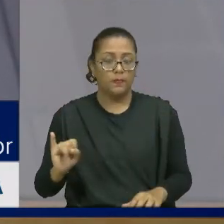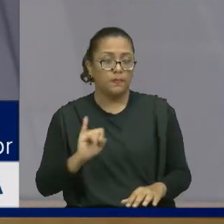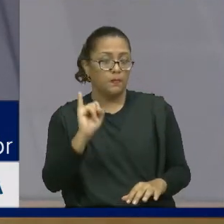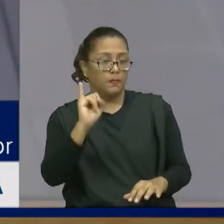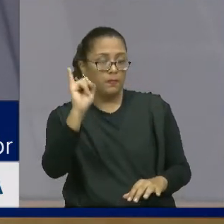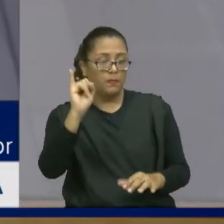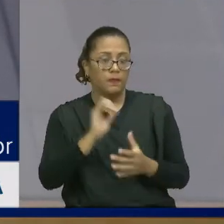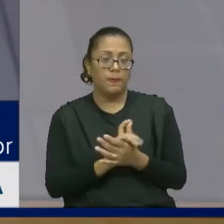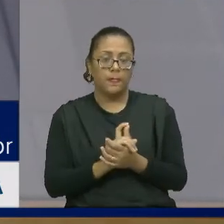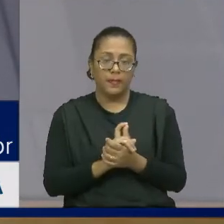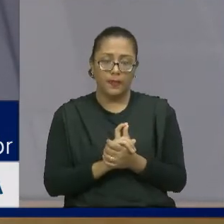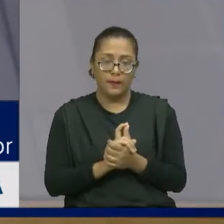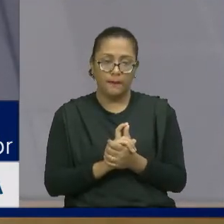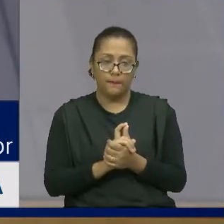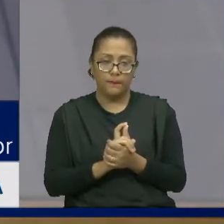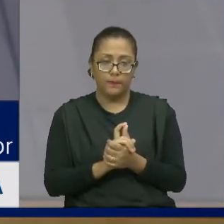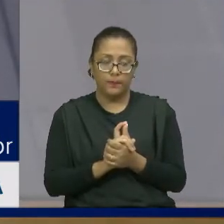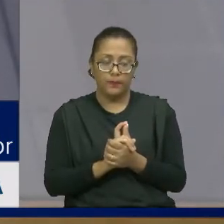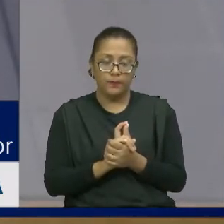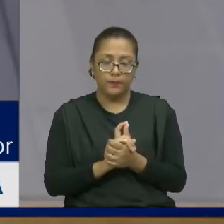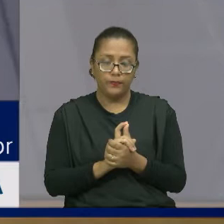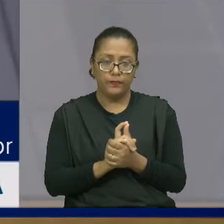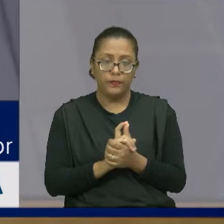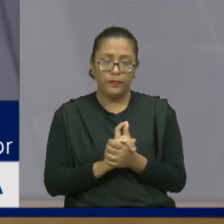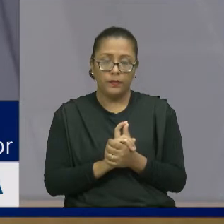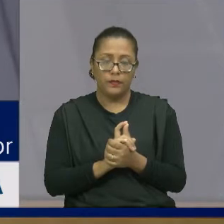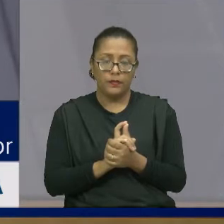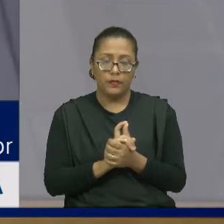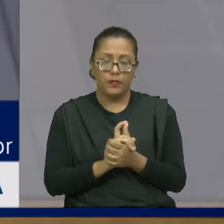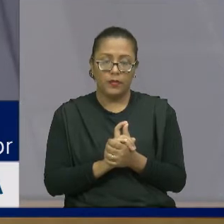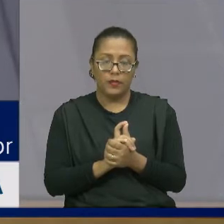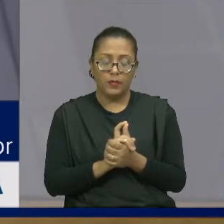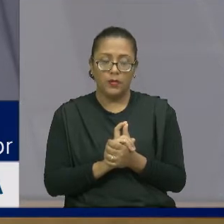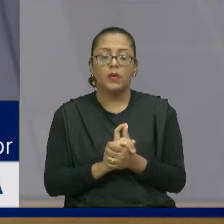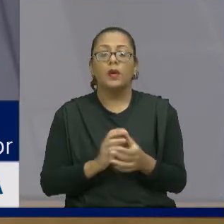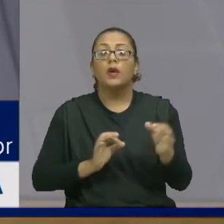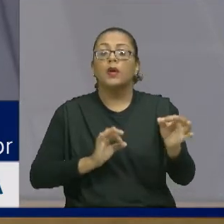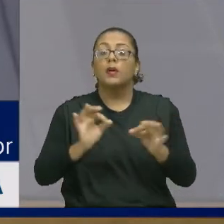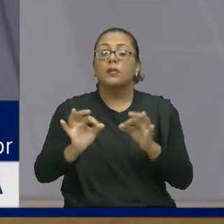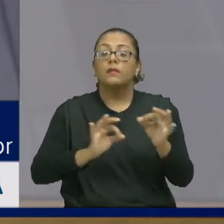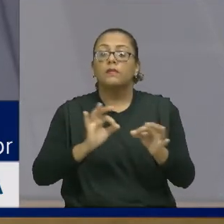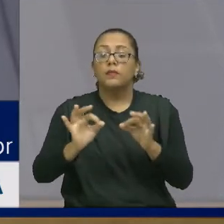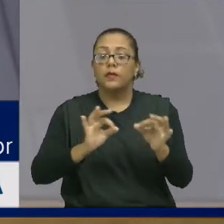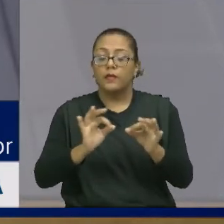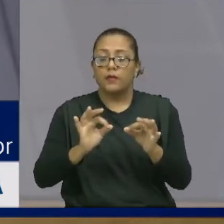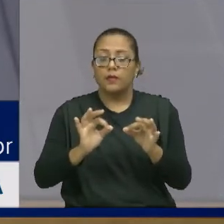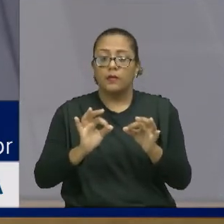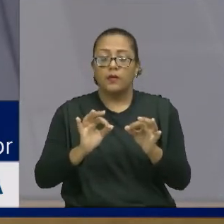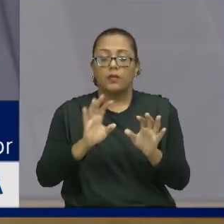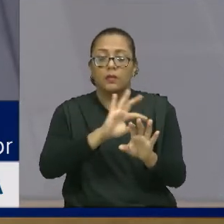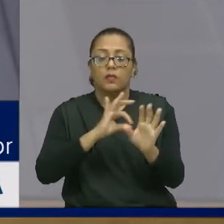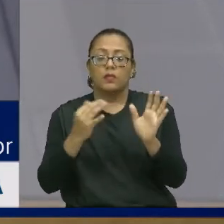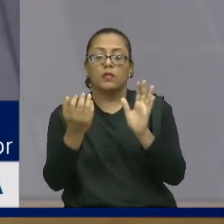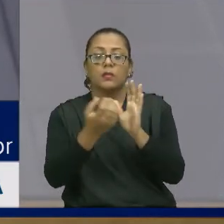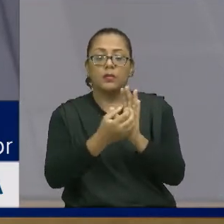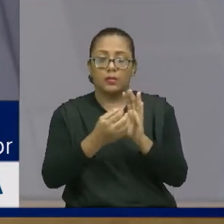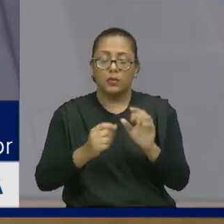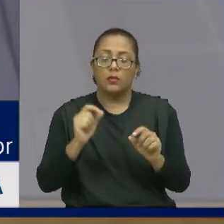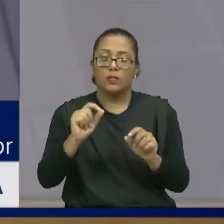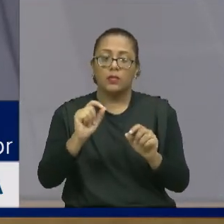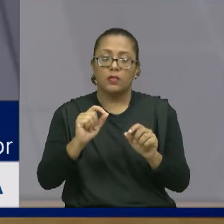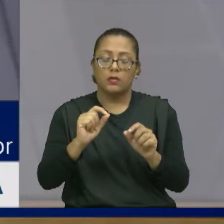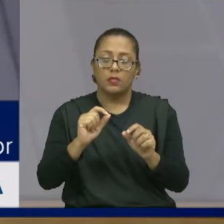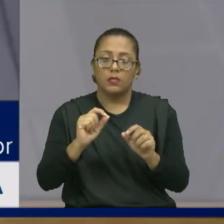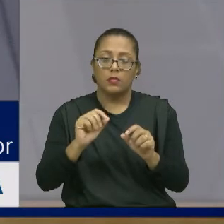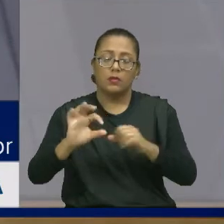Propor a adoção de medidas tendentes ao aperfeiçoamento do sistema tributário, conforme prevê o